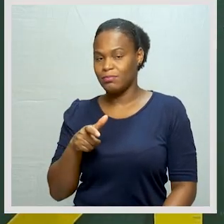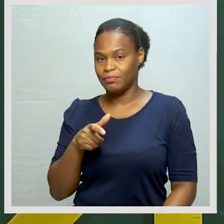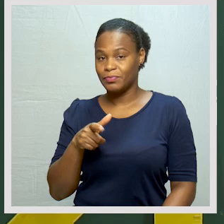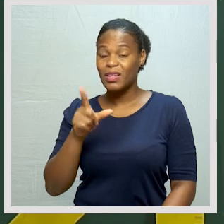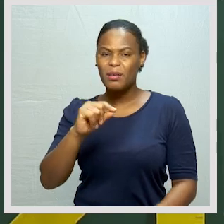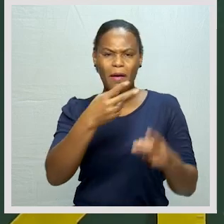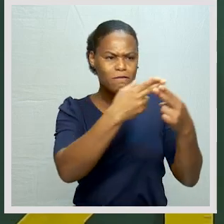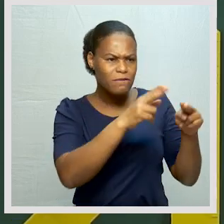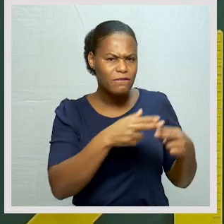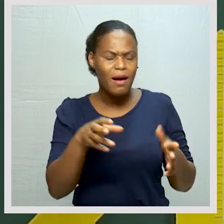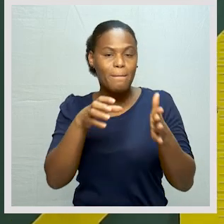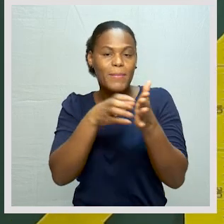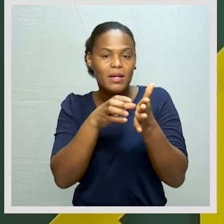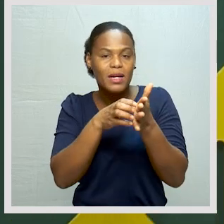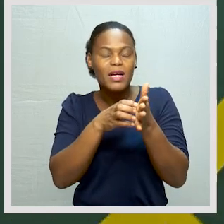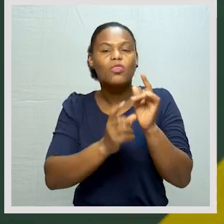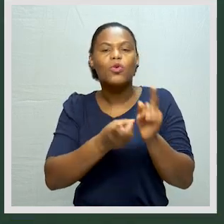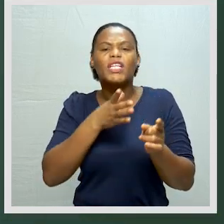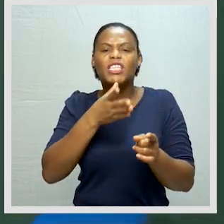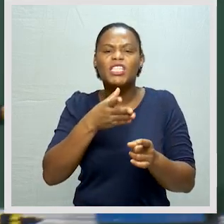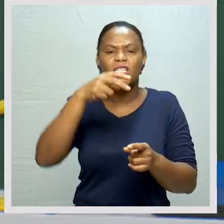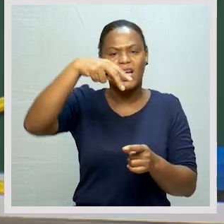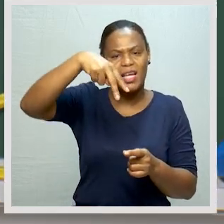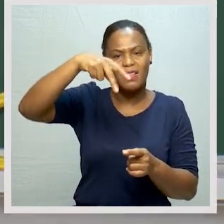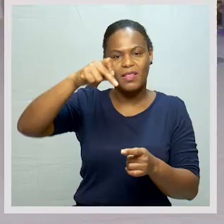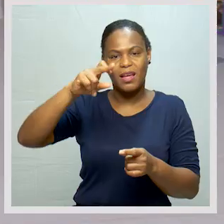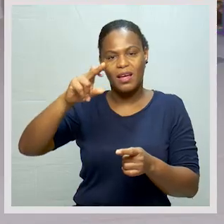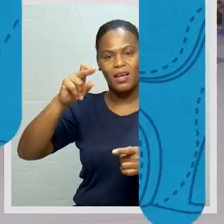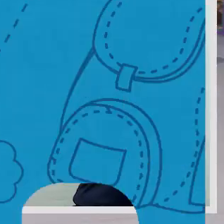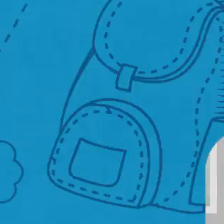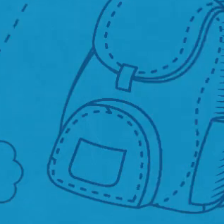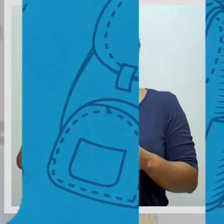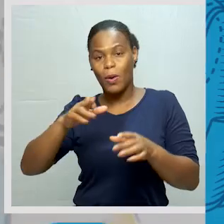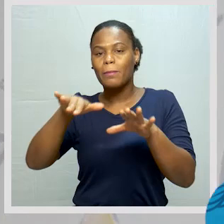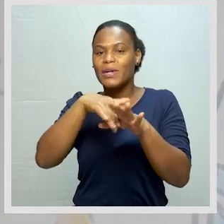aqui várias marcas do narador participante.